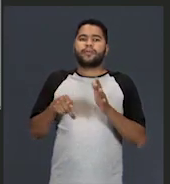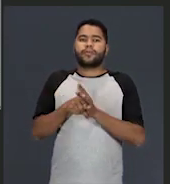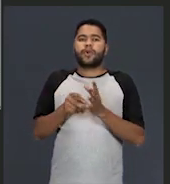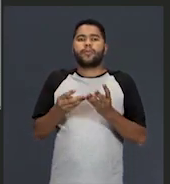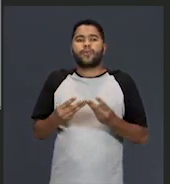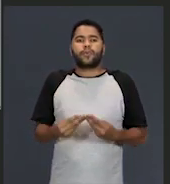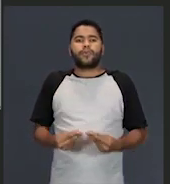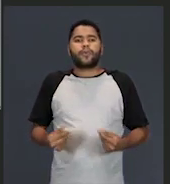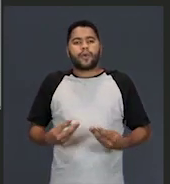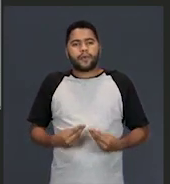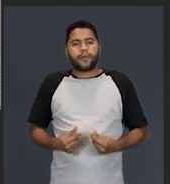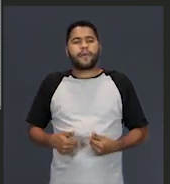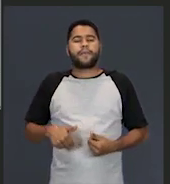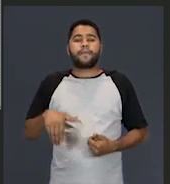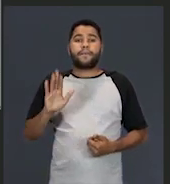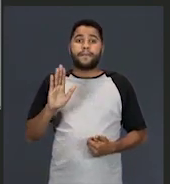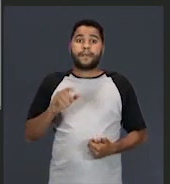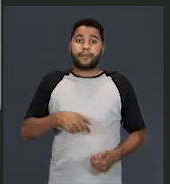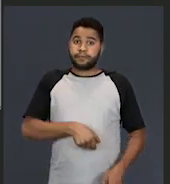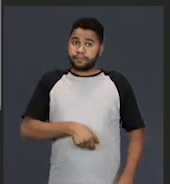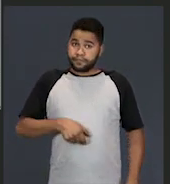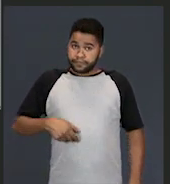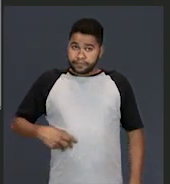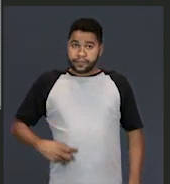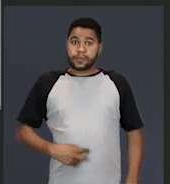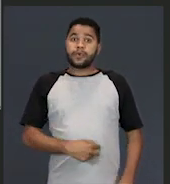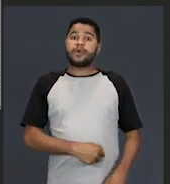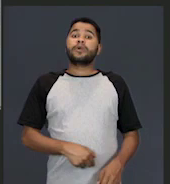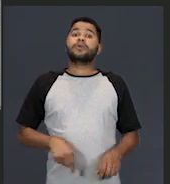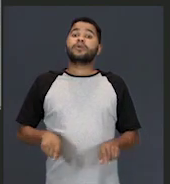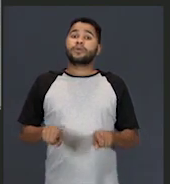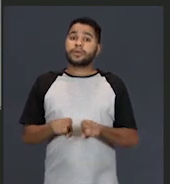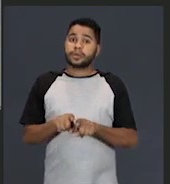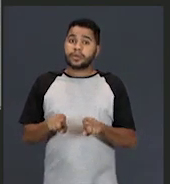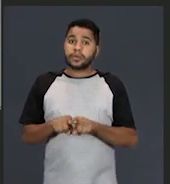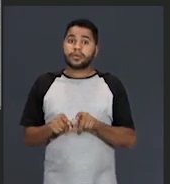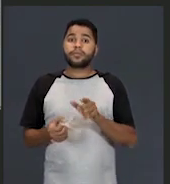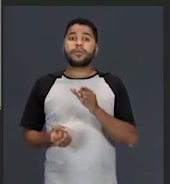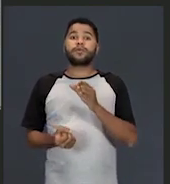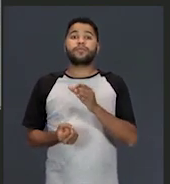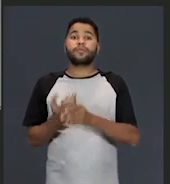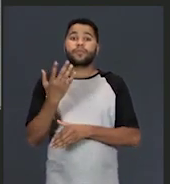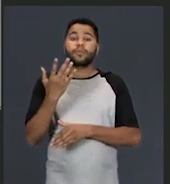fragmentos menores. O intestino também vai produzir aqui, ó,